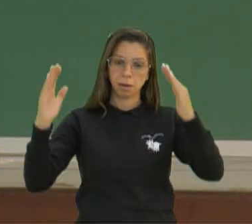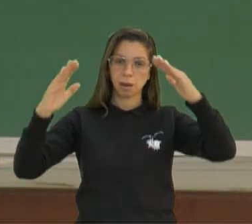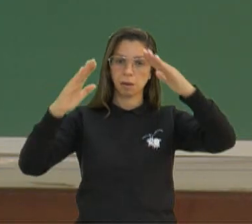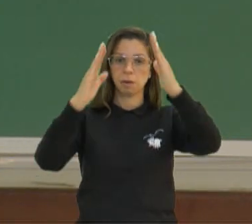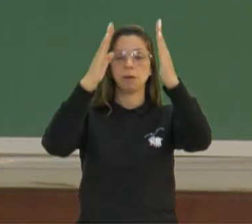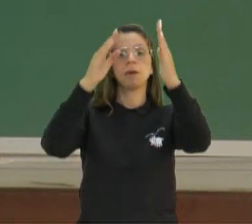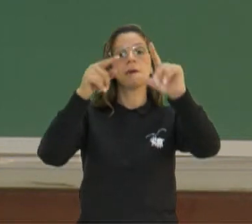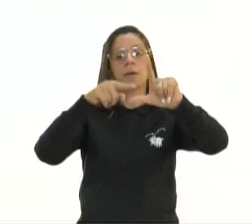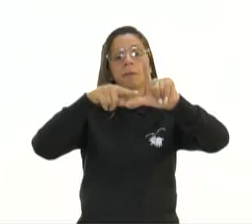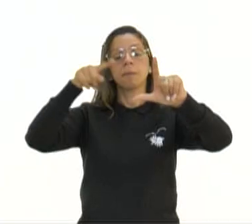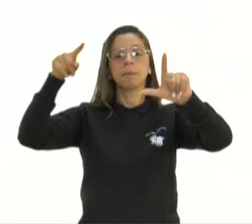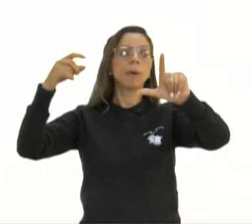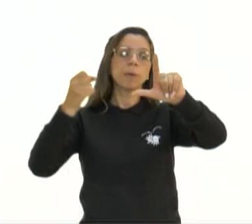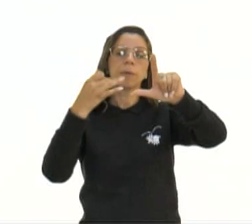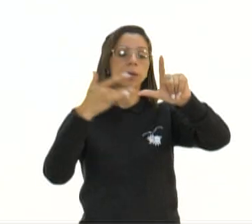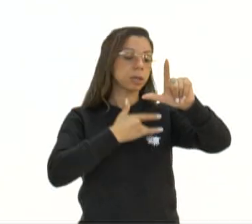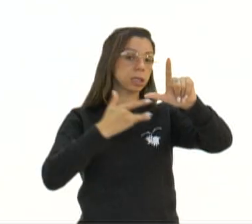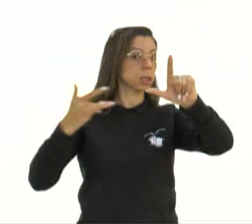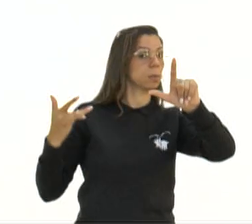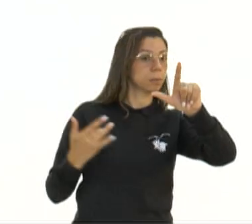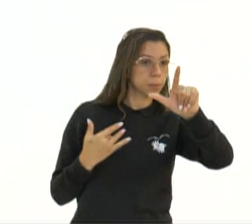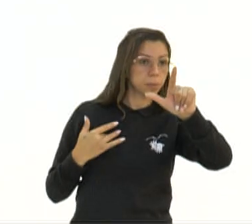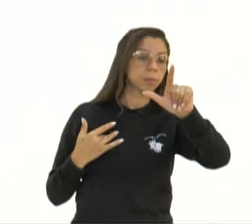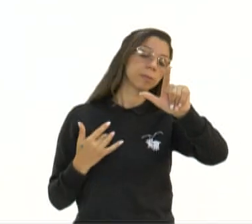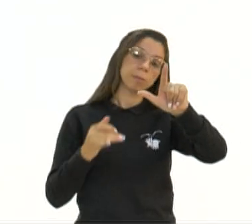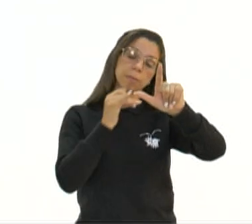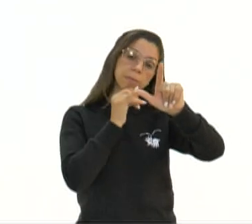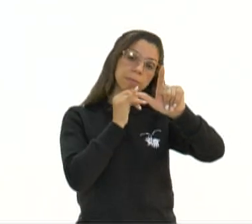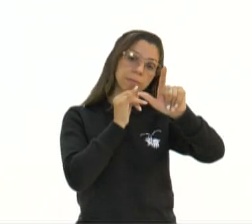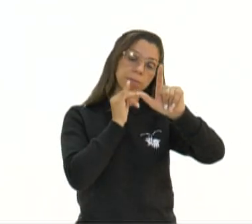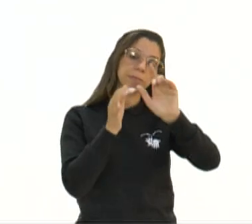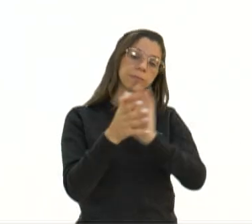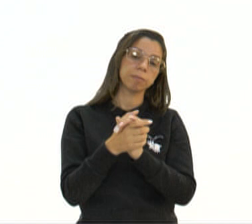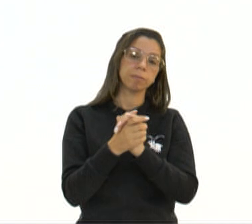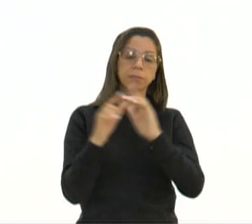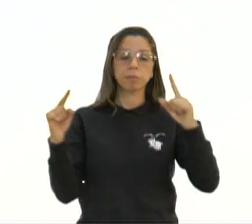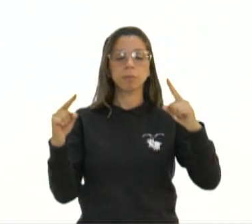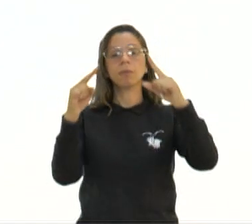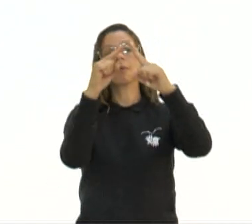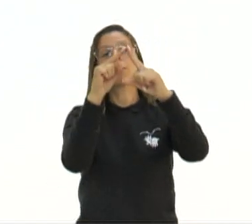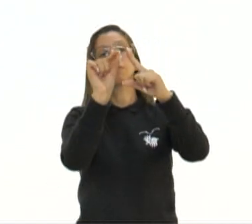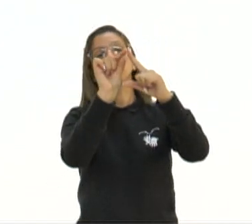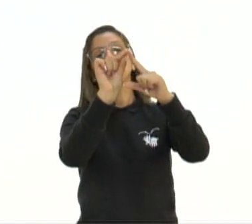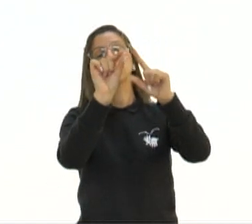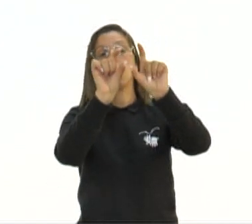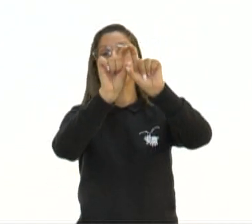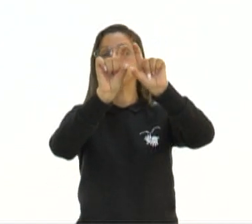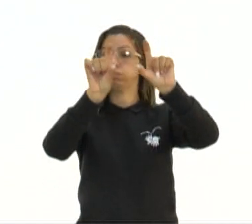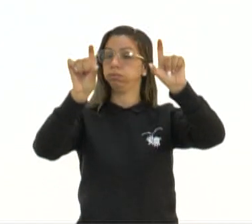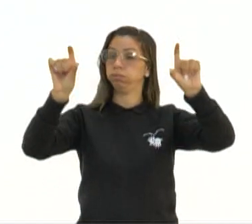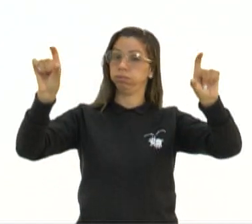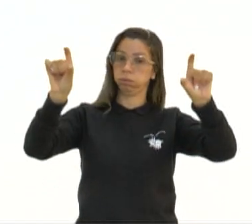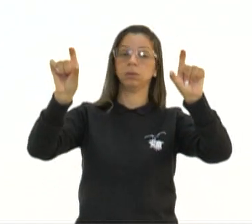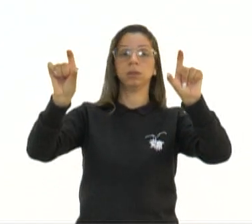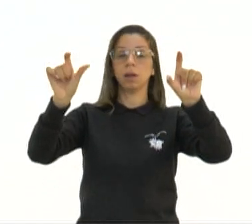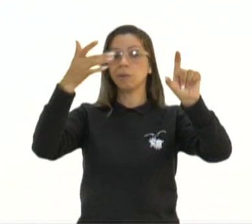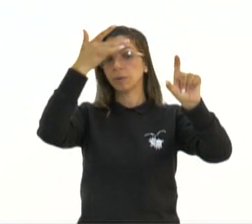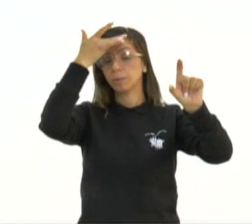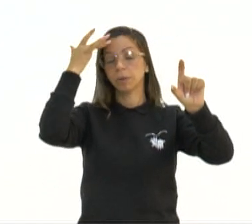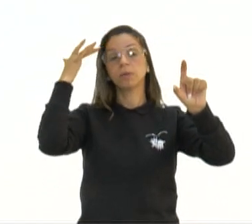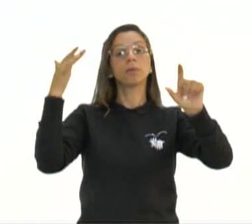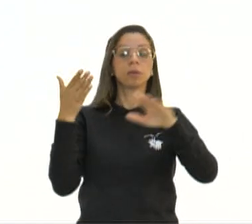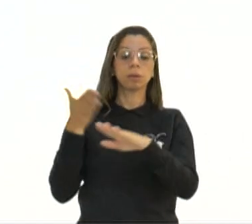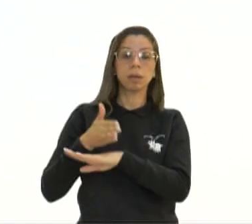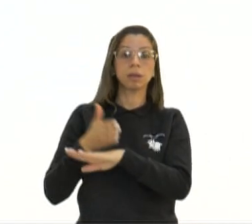pode nos mostrar as condições de saúde, né? Se eu tenho o topo da pirâmide é mais largo, quer dizer que as pessoas têm